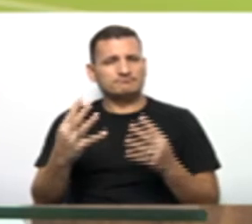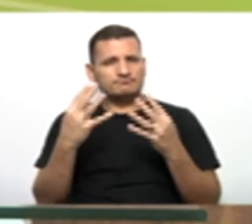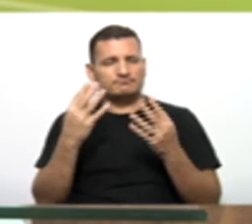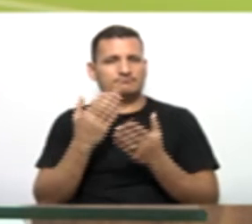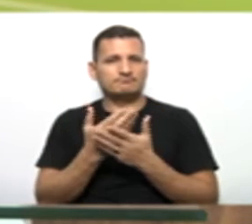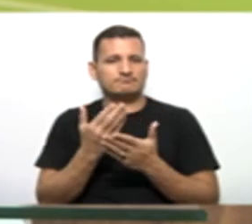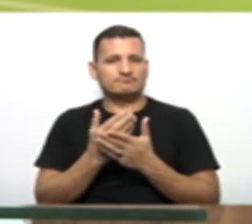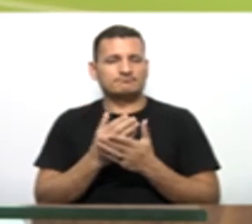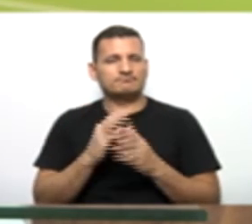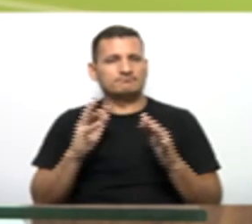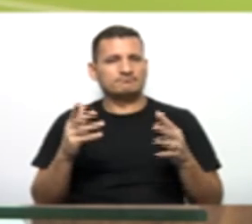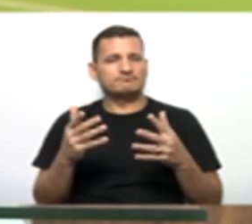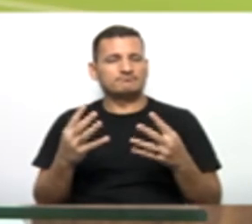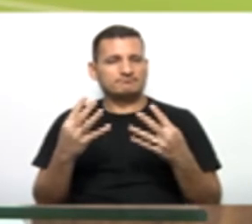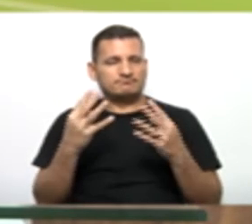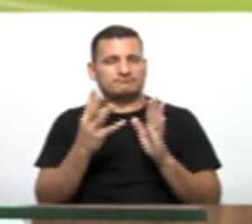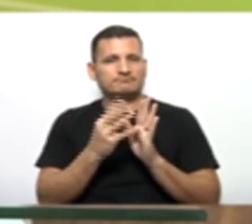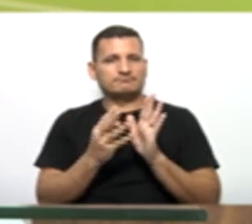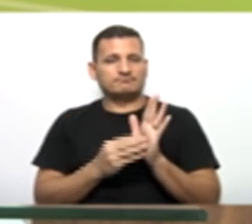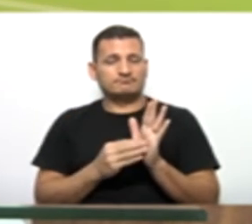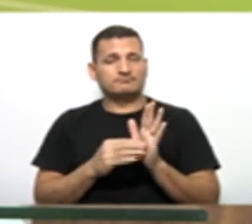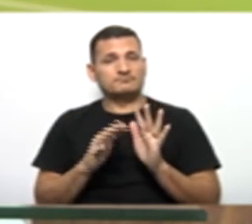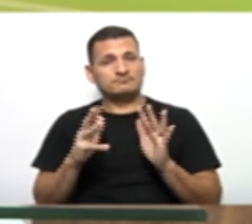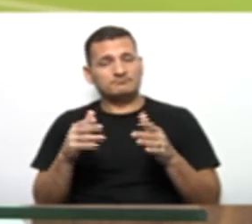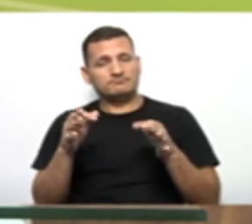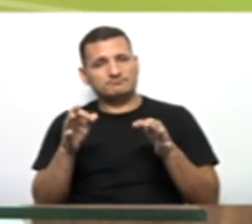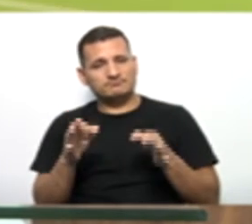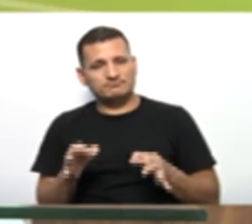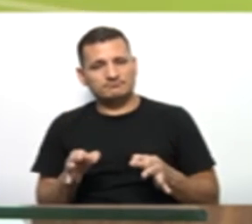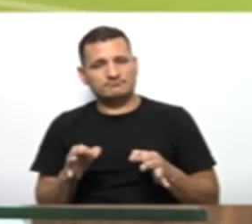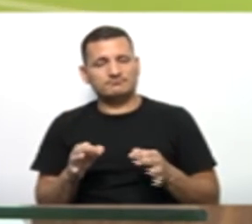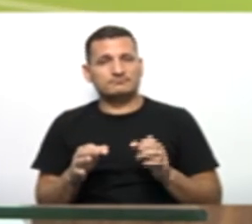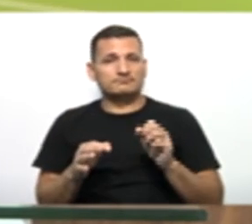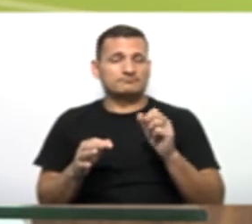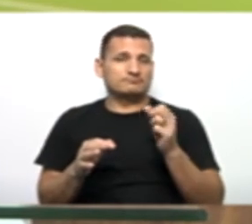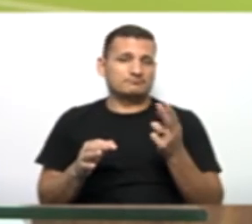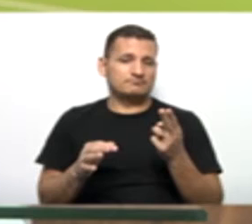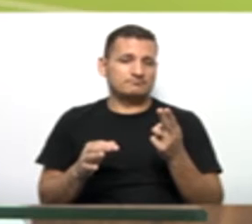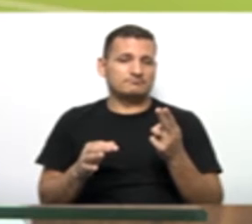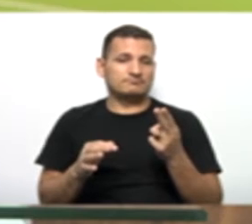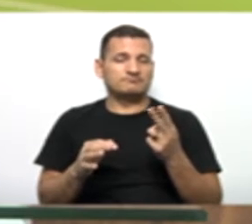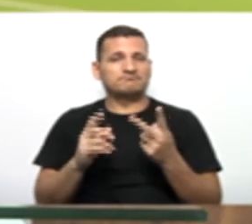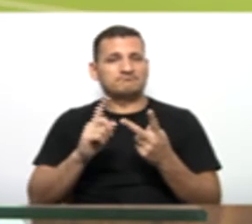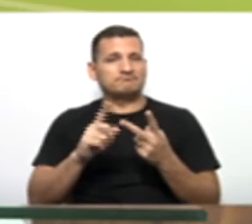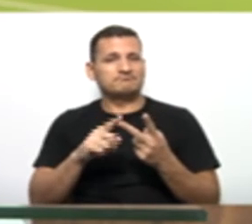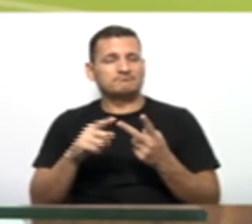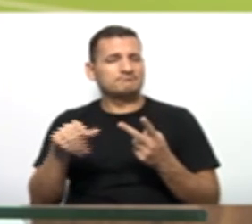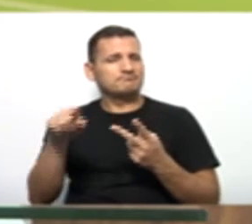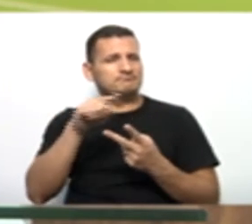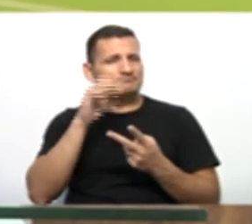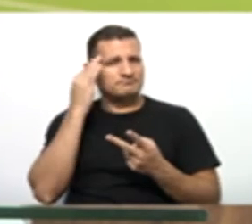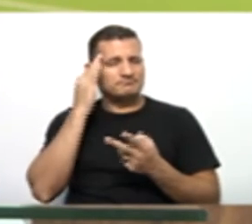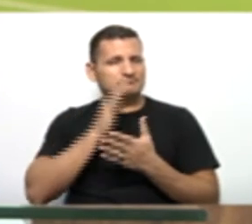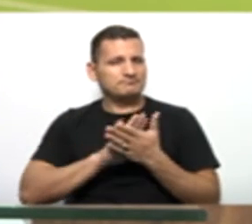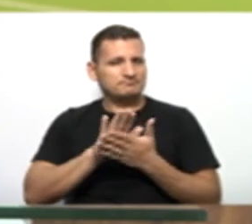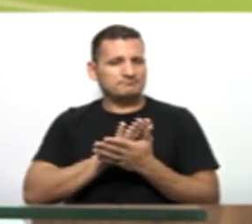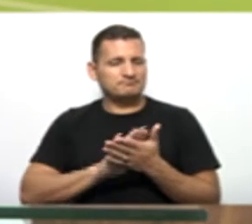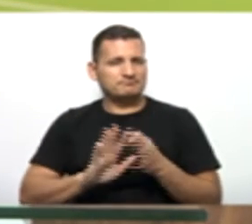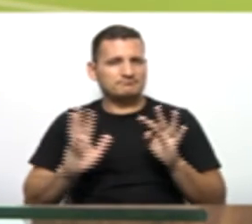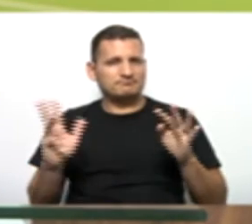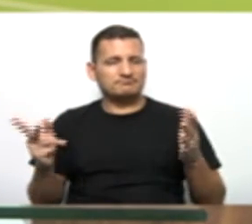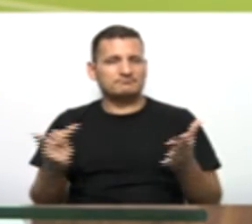acertou. Ou, infelizmente, segunda hipótese, ninguém entendeu nada, todo mundo errou